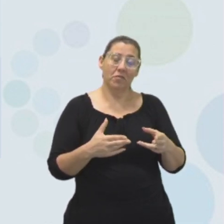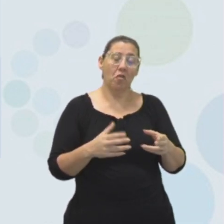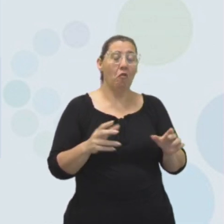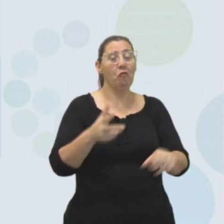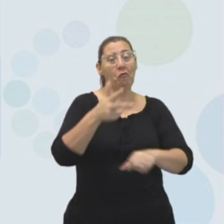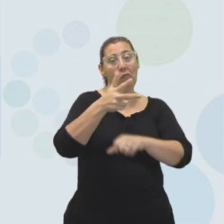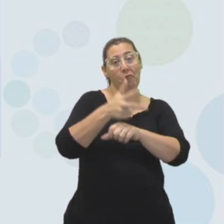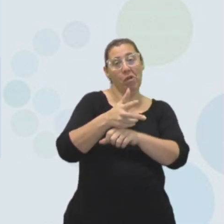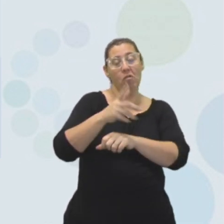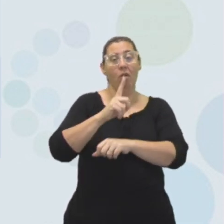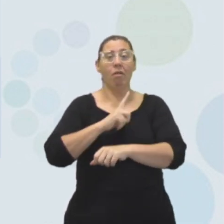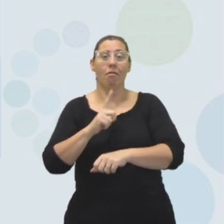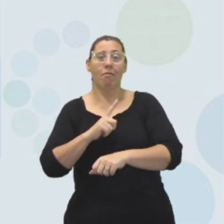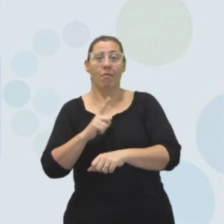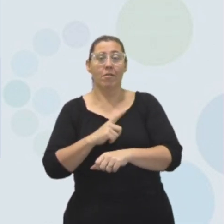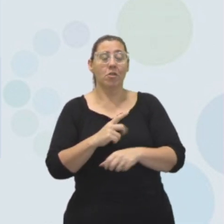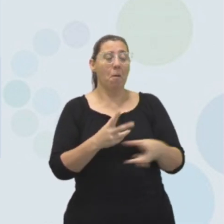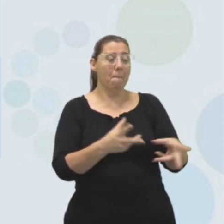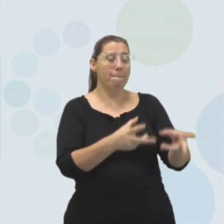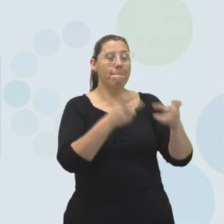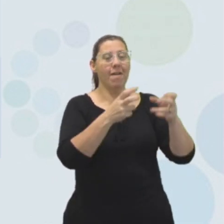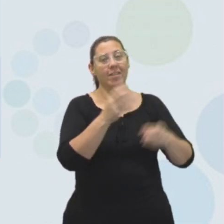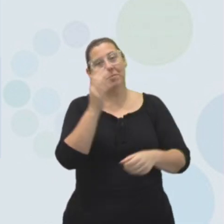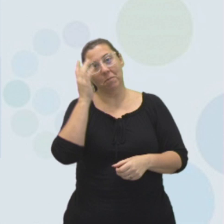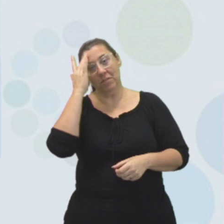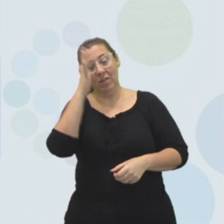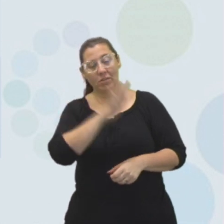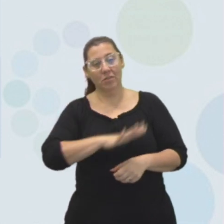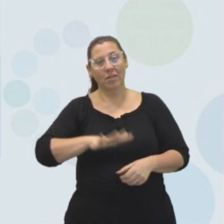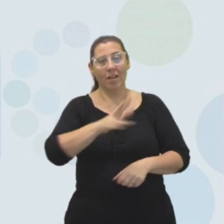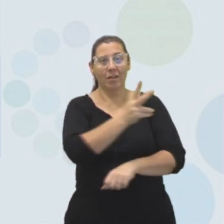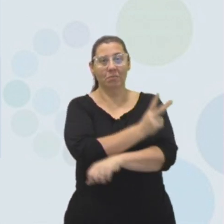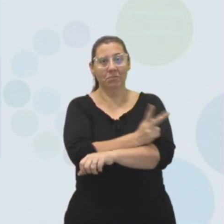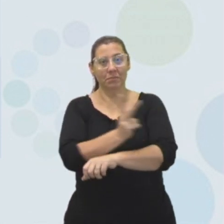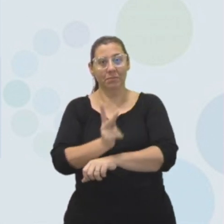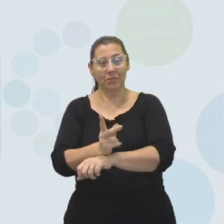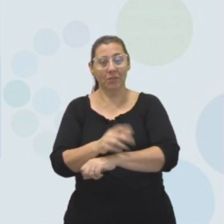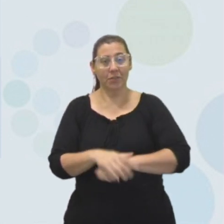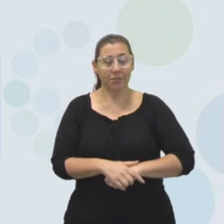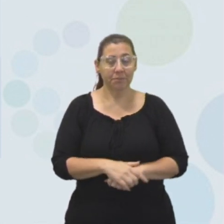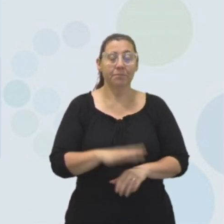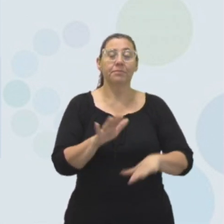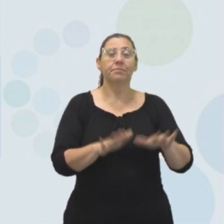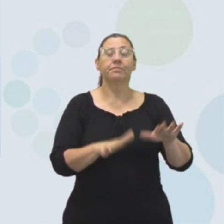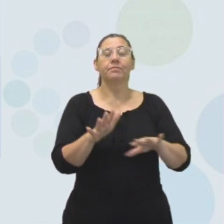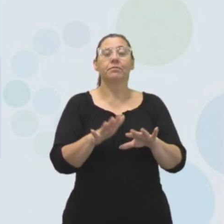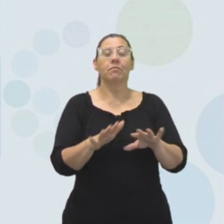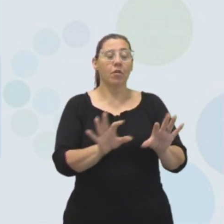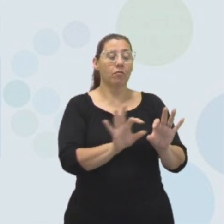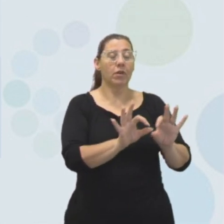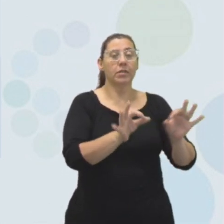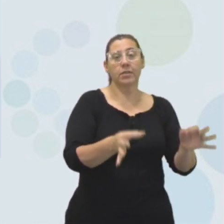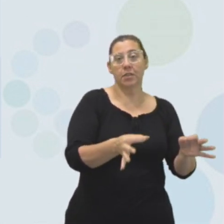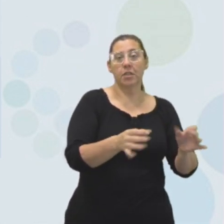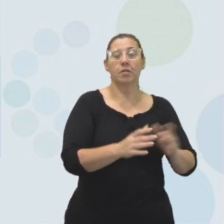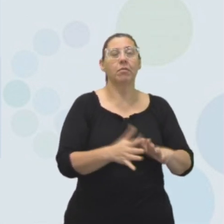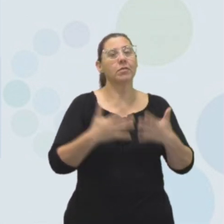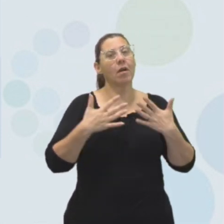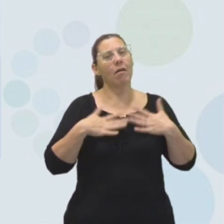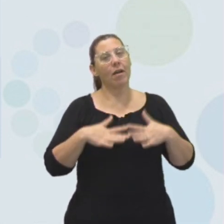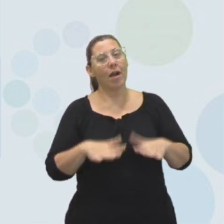vai ter uma eficácia no seu processo pedagógico. Muitas vezes um vídeo mais simples, mais